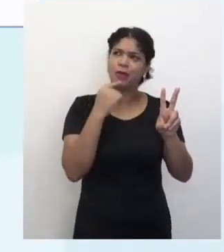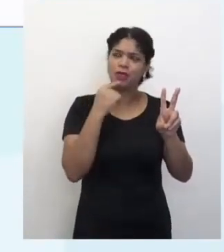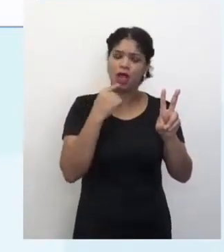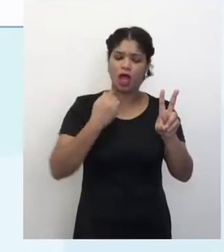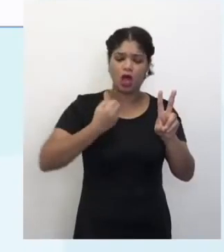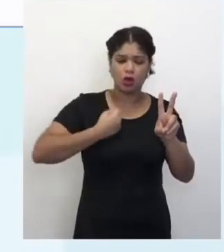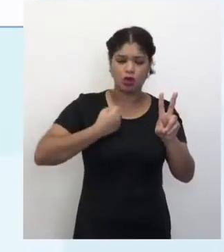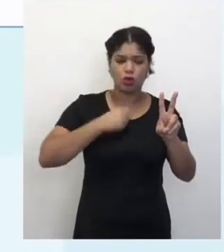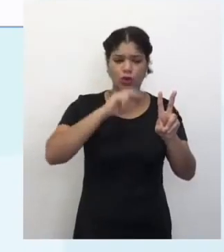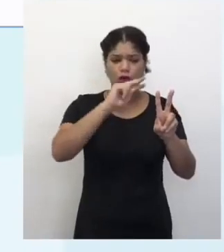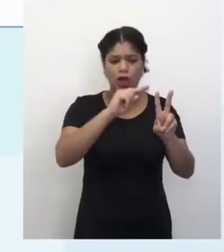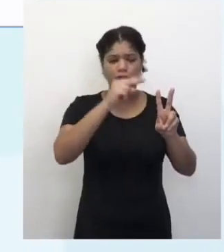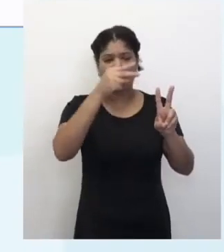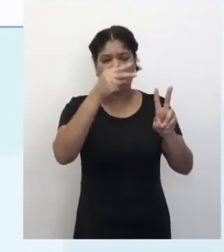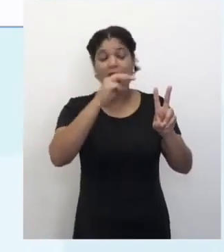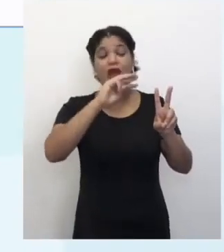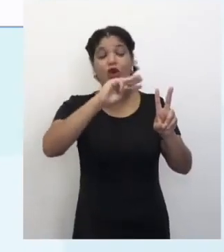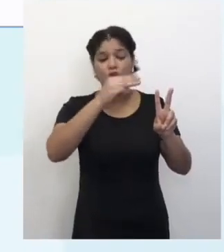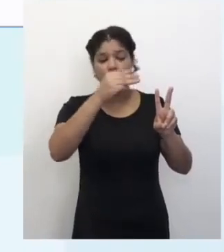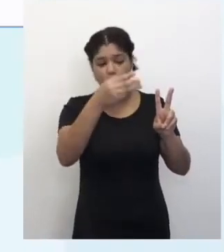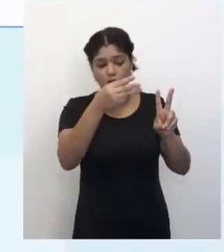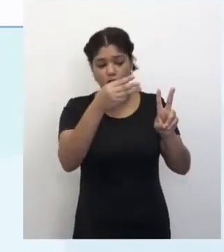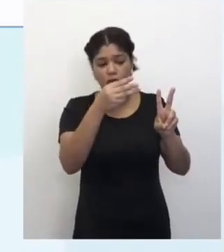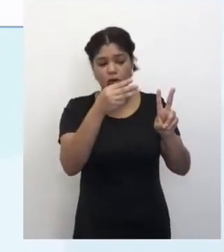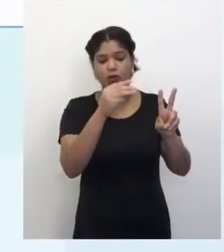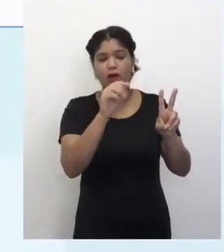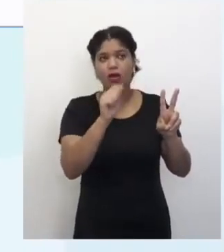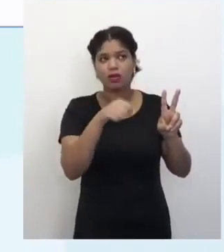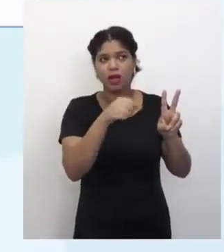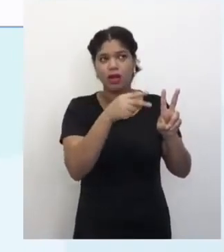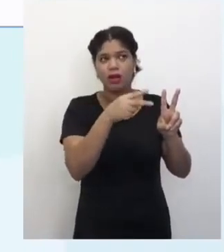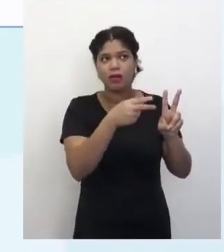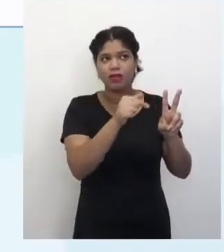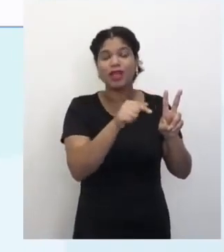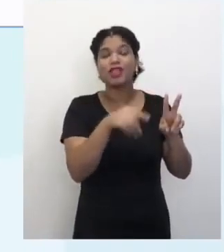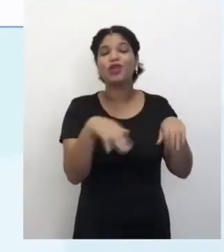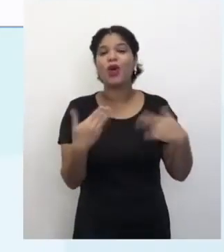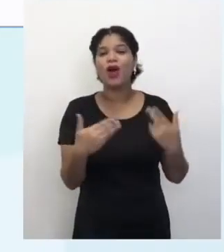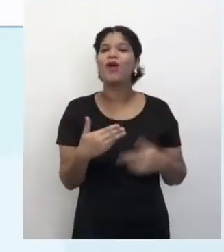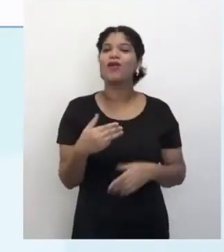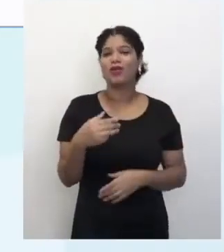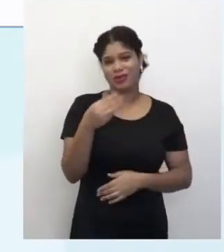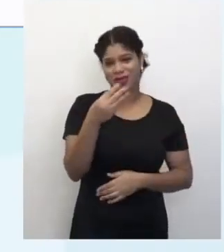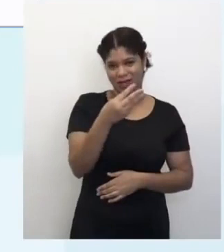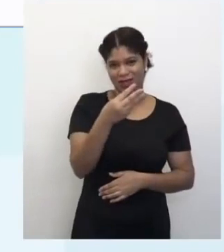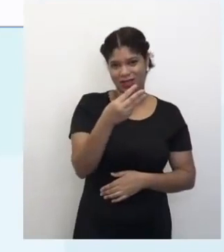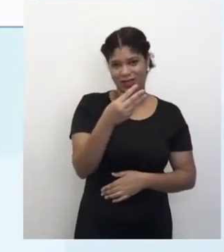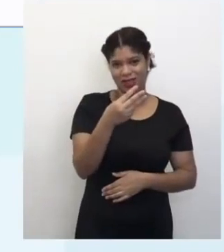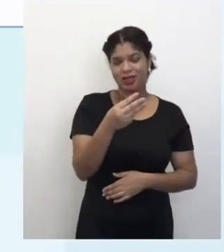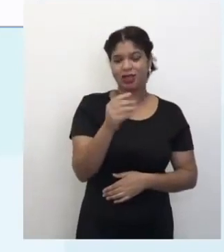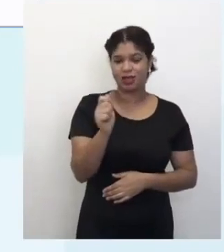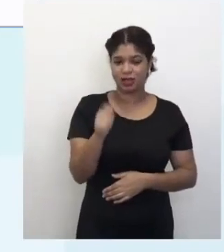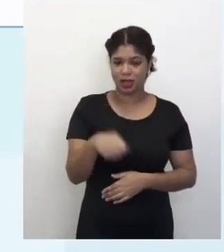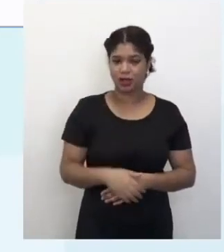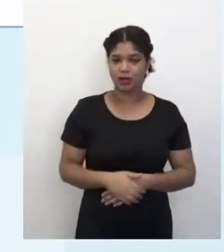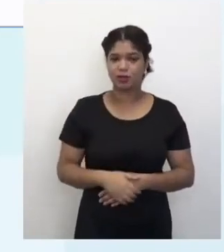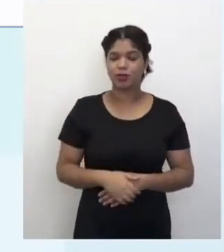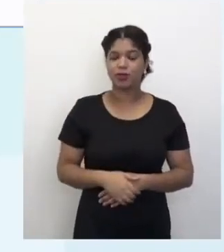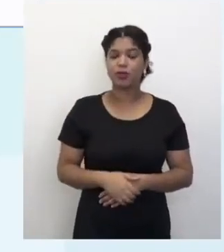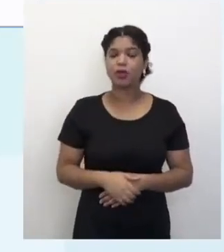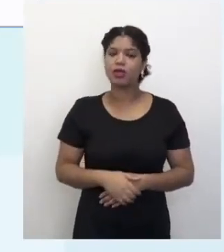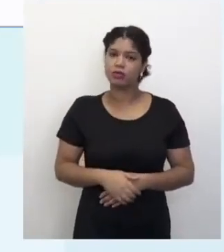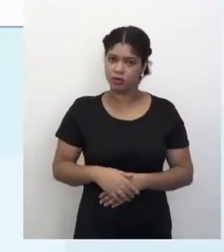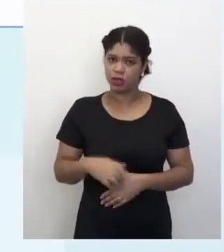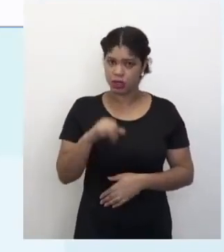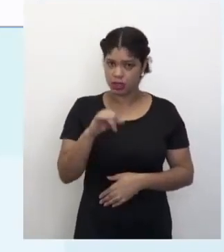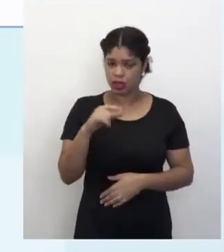ao cubo dá 27. E aí a gente sabe que é o 3, tá certo? Então, é sempre essa pergunta. Se aqui é cubo,